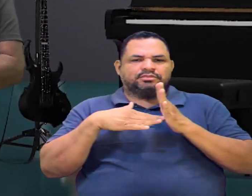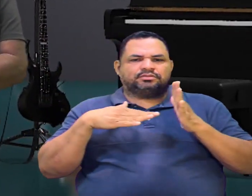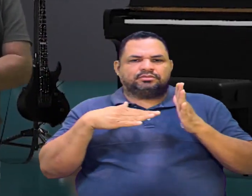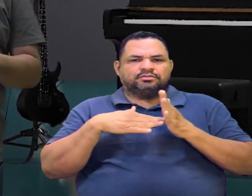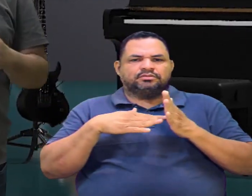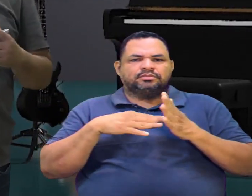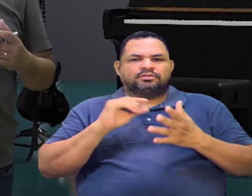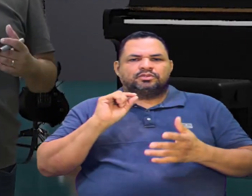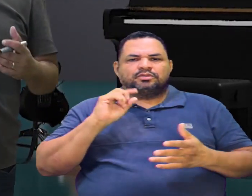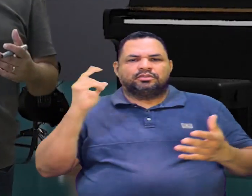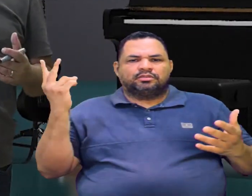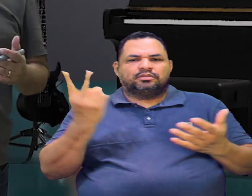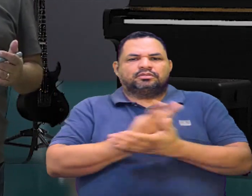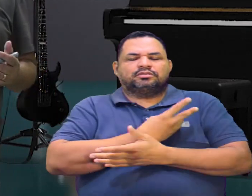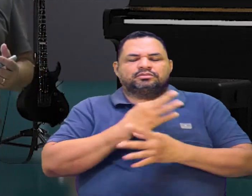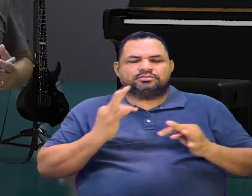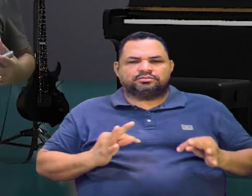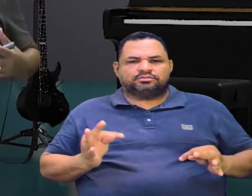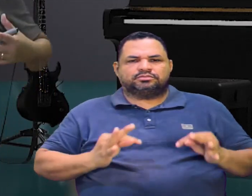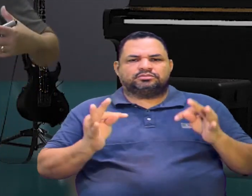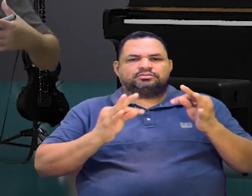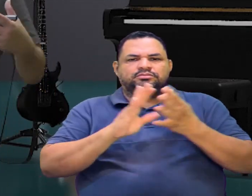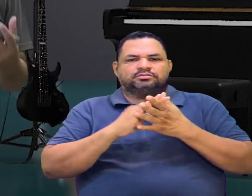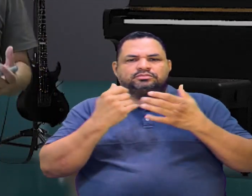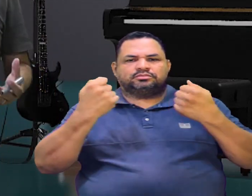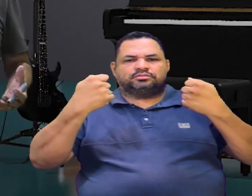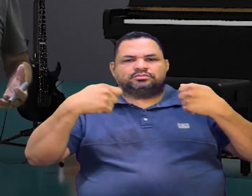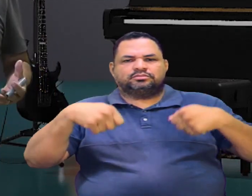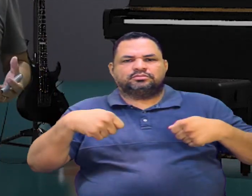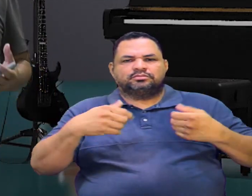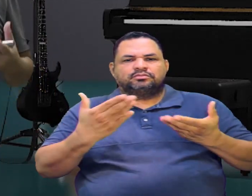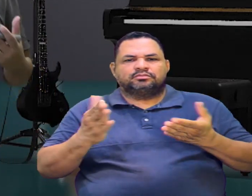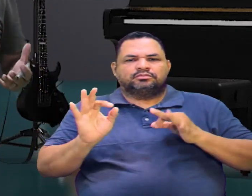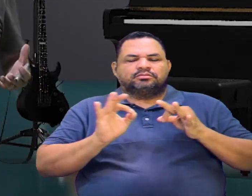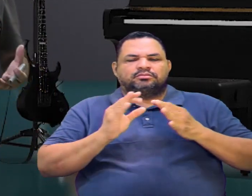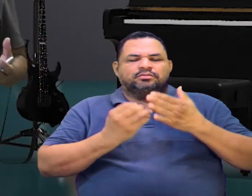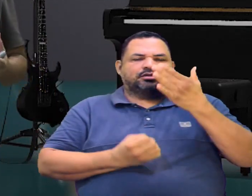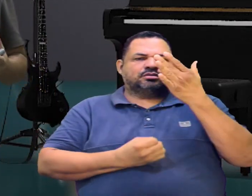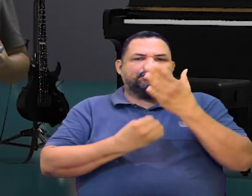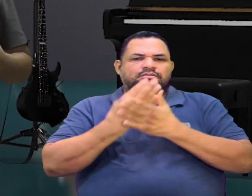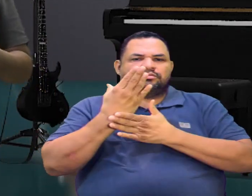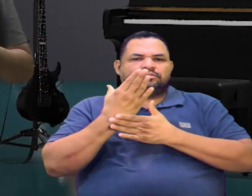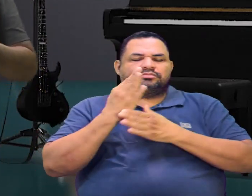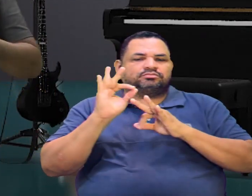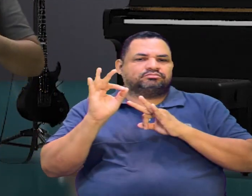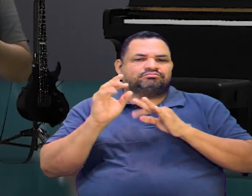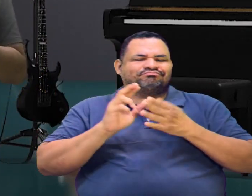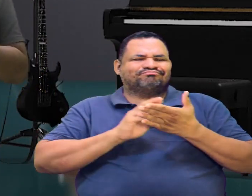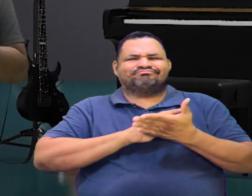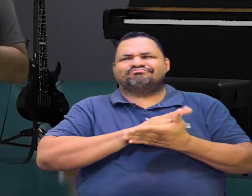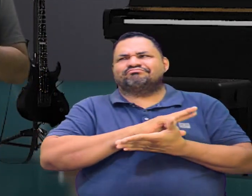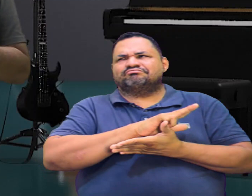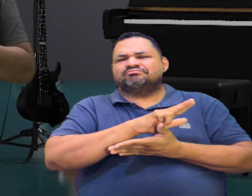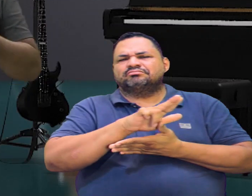então, nas tecnologias, as possibilidades que vão aparecendo são